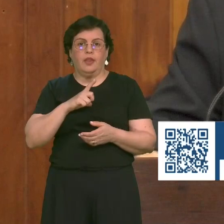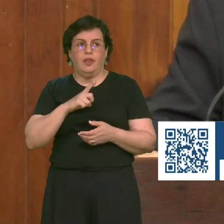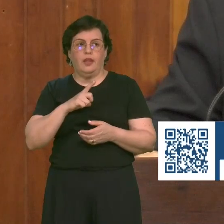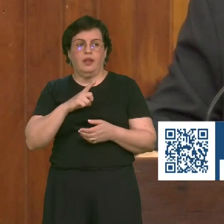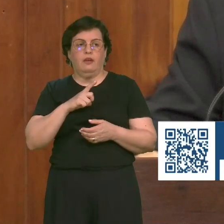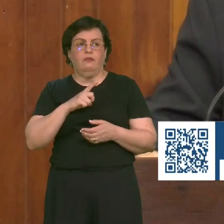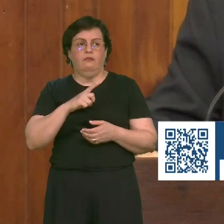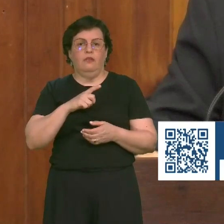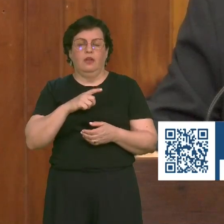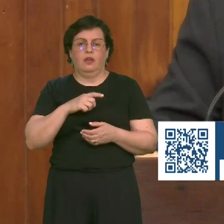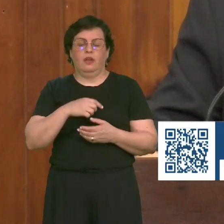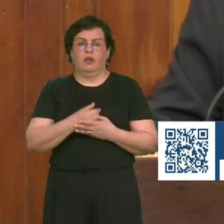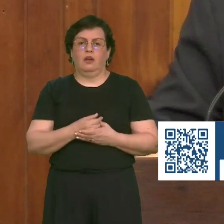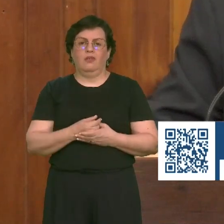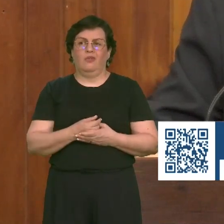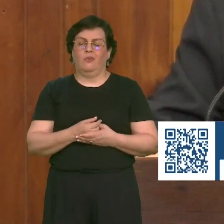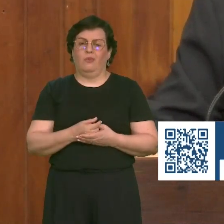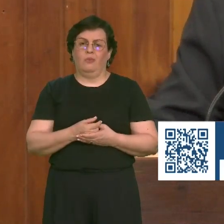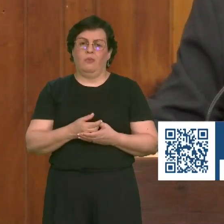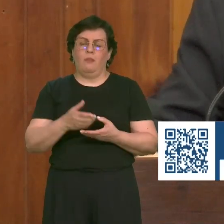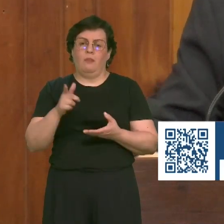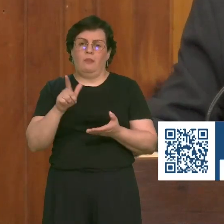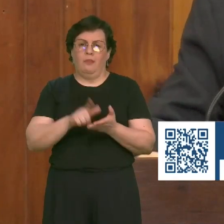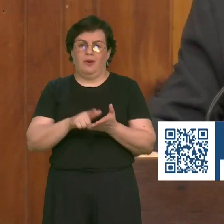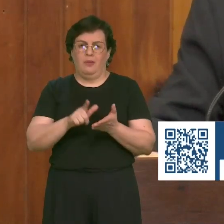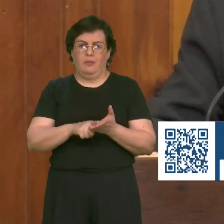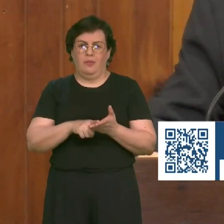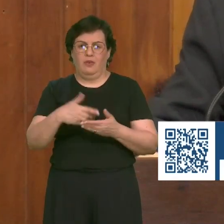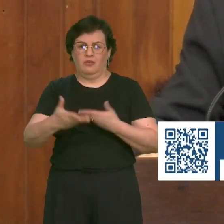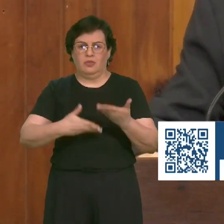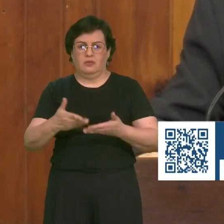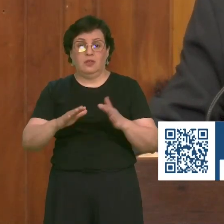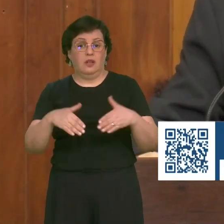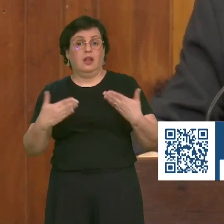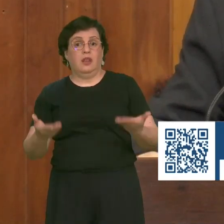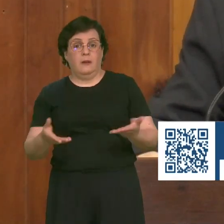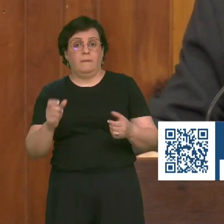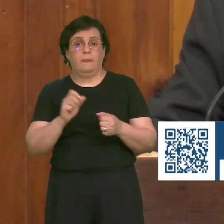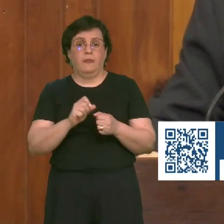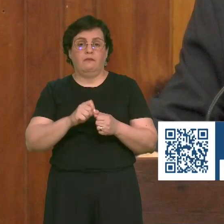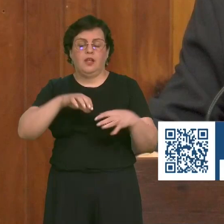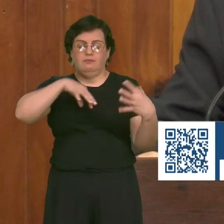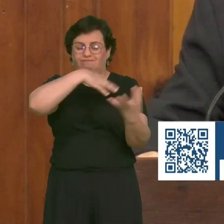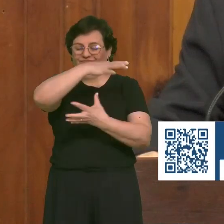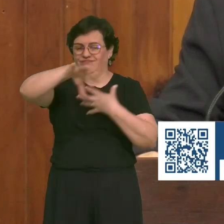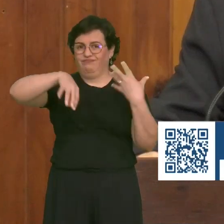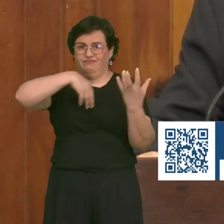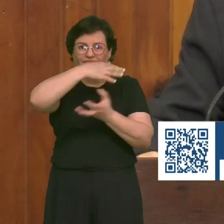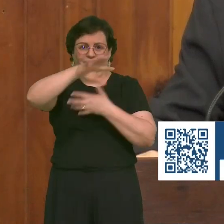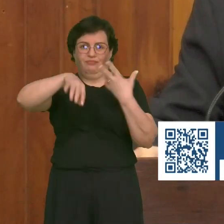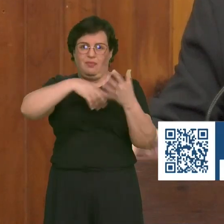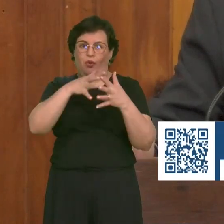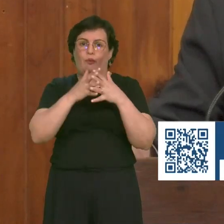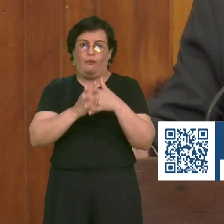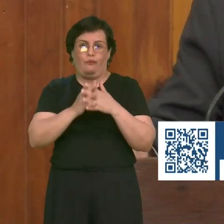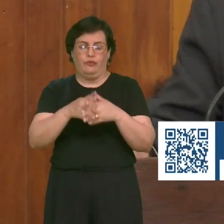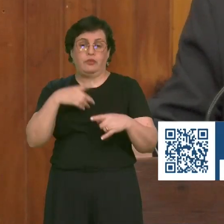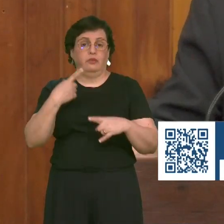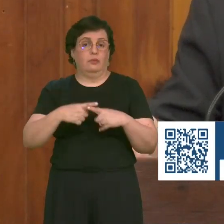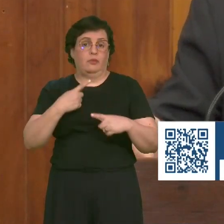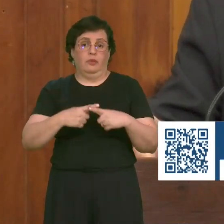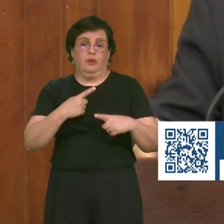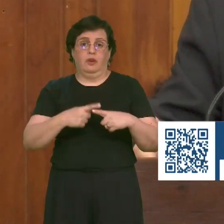ordem de serviço E aí sim se instalou o vereador Júnior uma verdadeira confusão lá porque